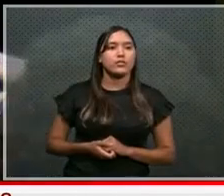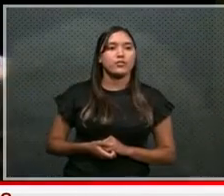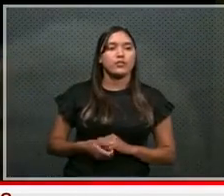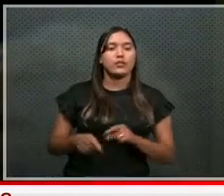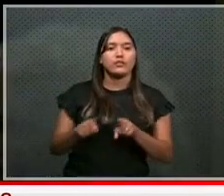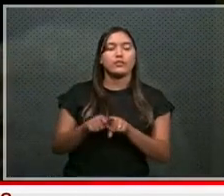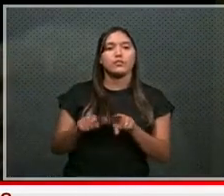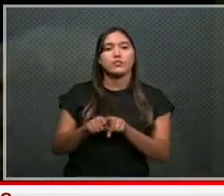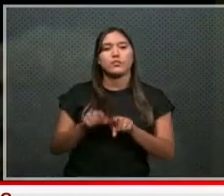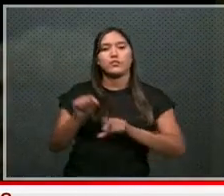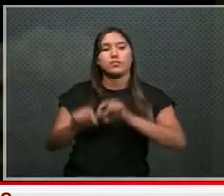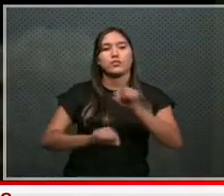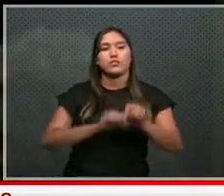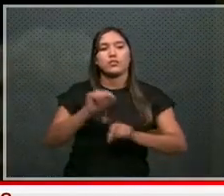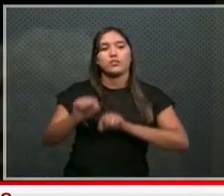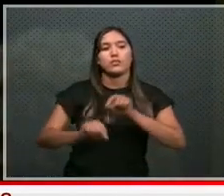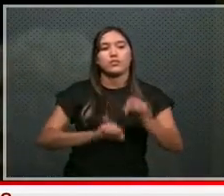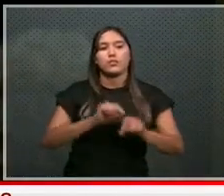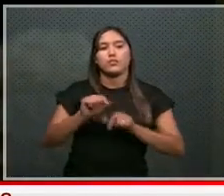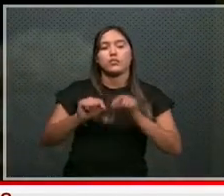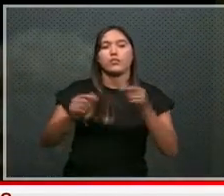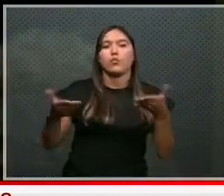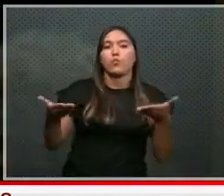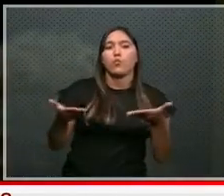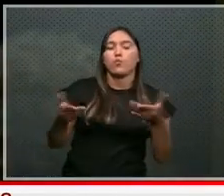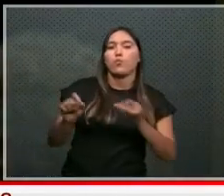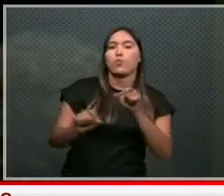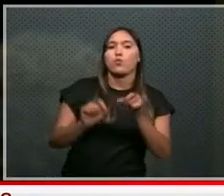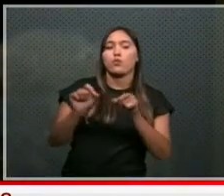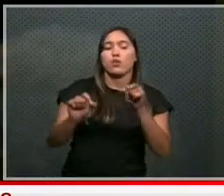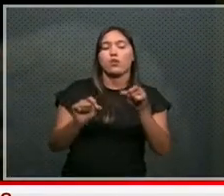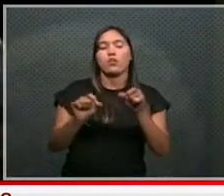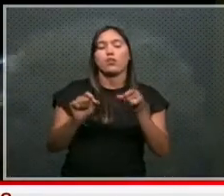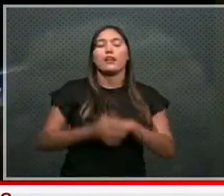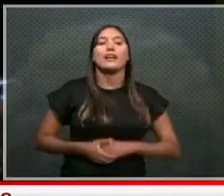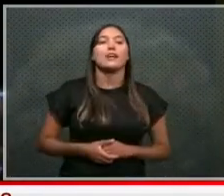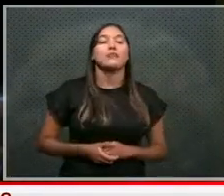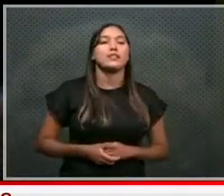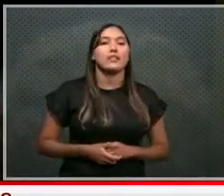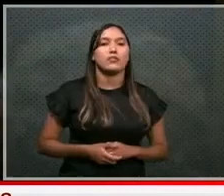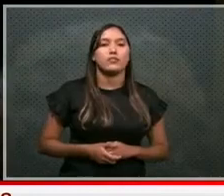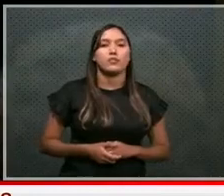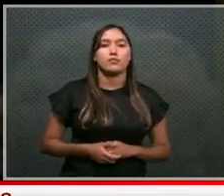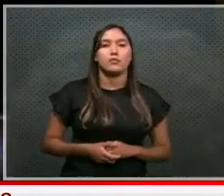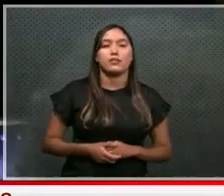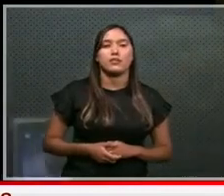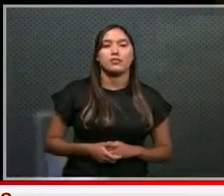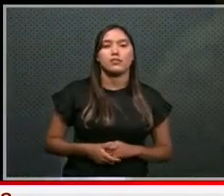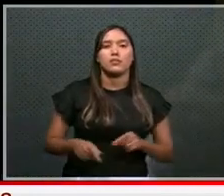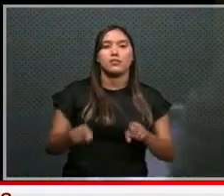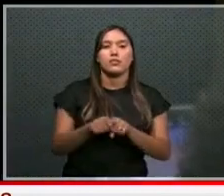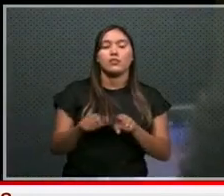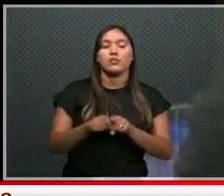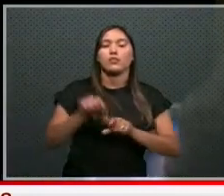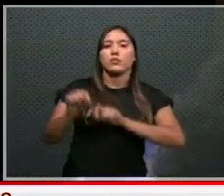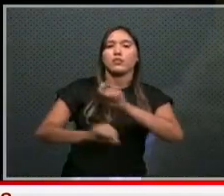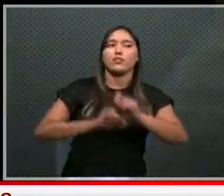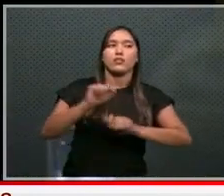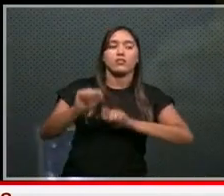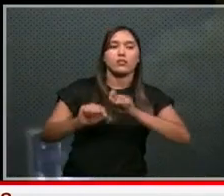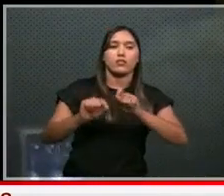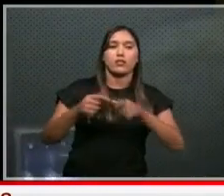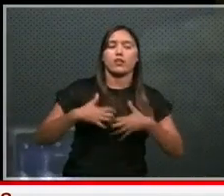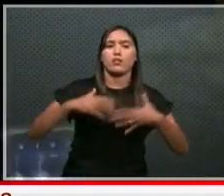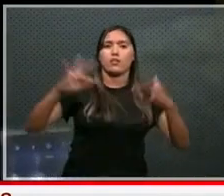de Justiça 13 anos e há 8 anos já ocupa a função de promotora de Justiça agrária é com